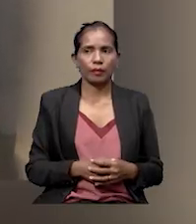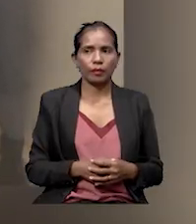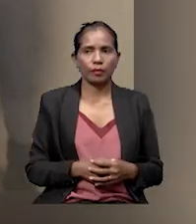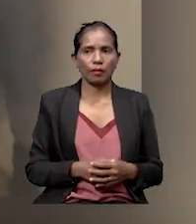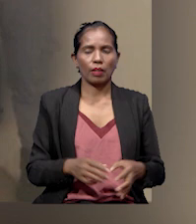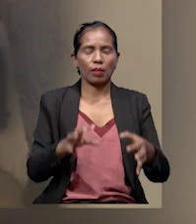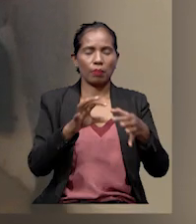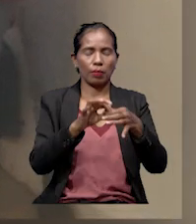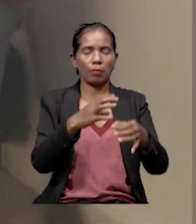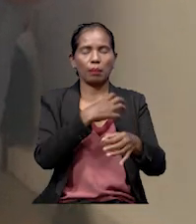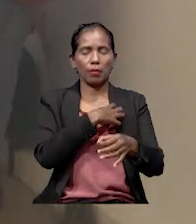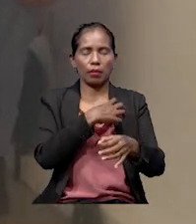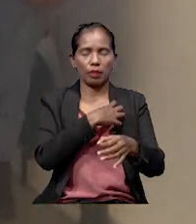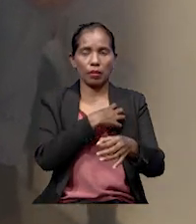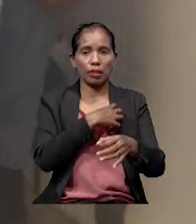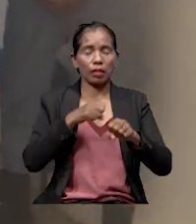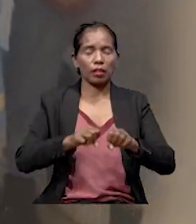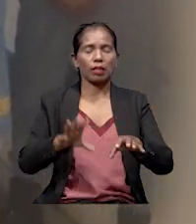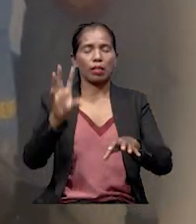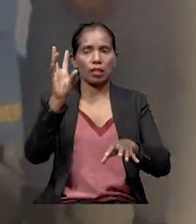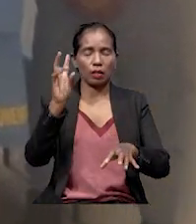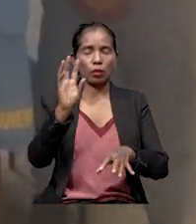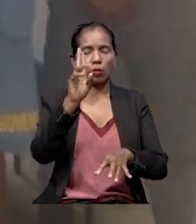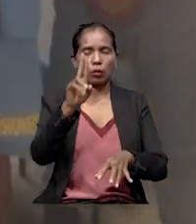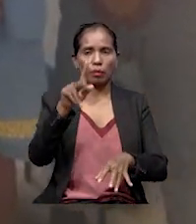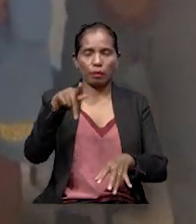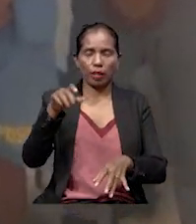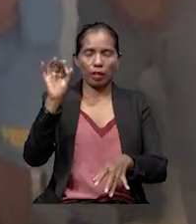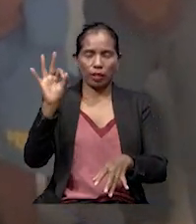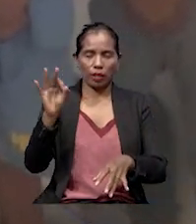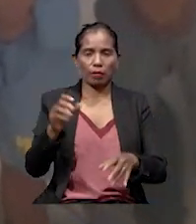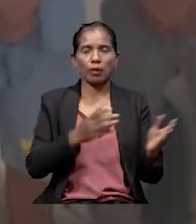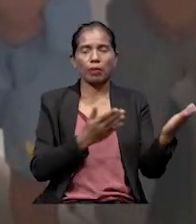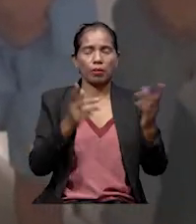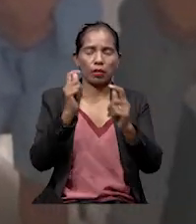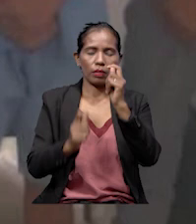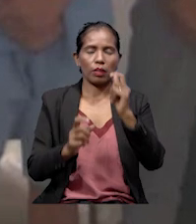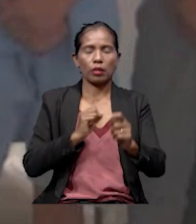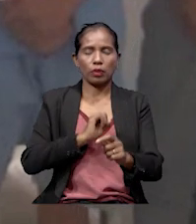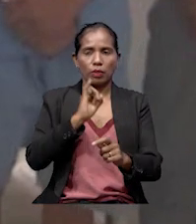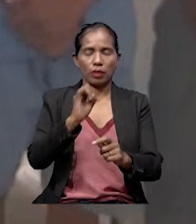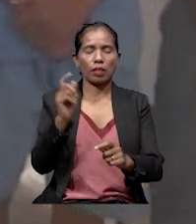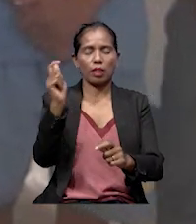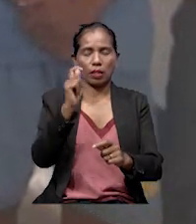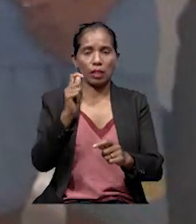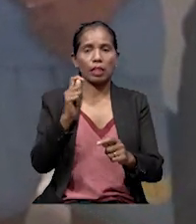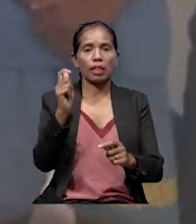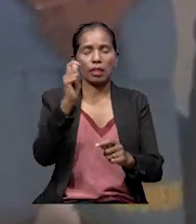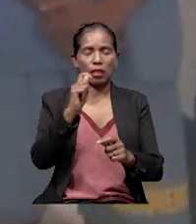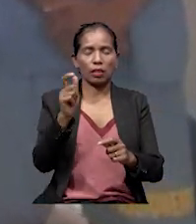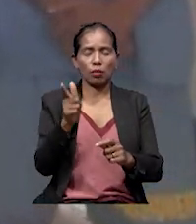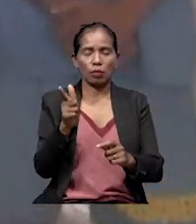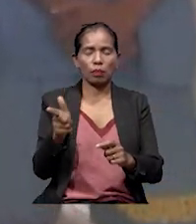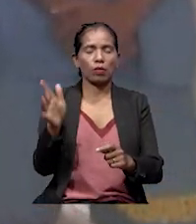Membro Unidade Polícia Marítima Nainén submete ao nosso primeiro interrogatório e Tribunal Distrital Soai e a terça Rua Nulves Lima,